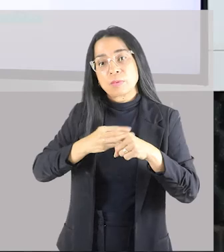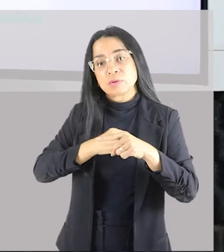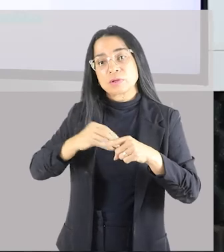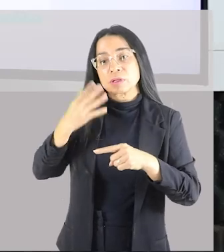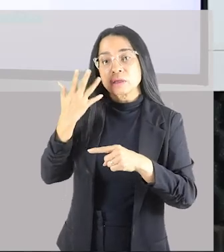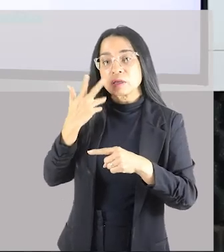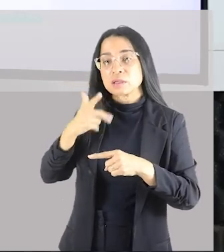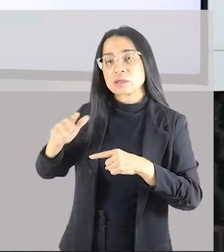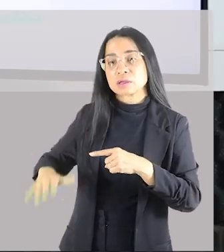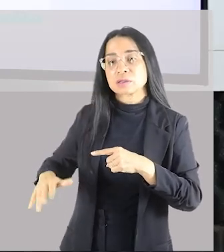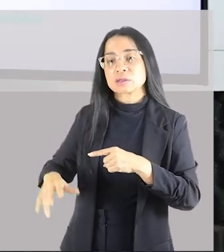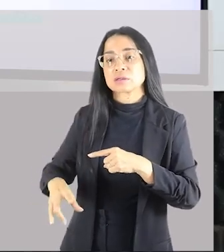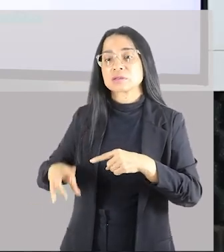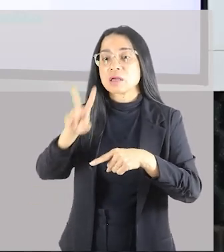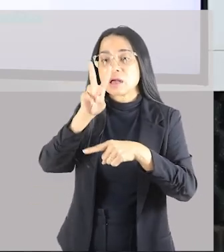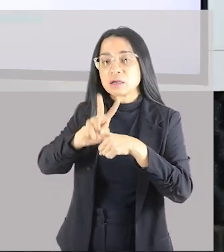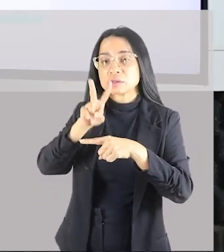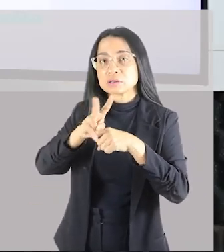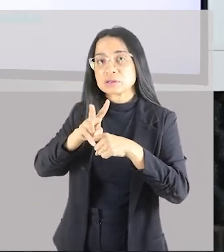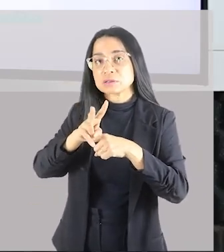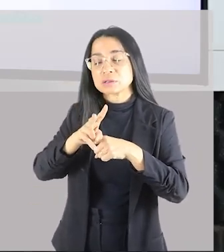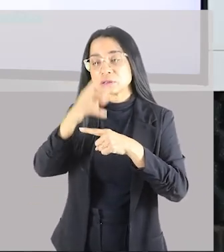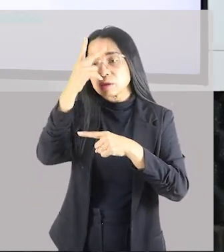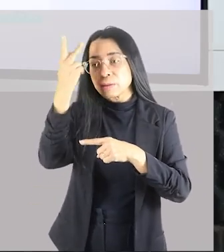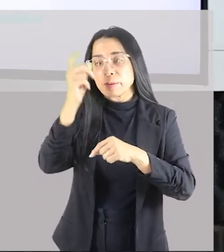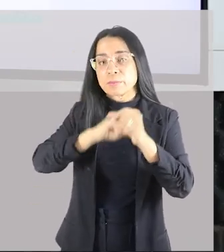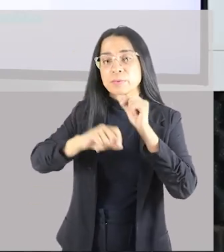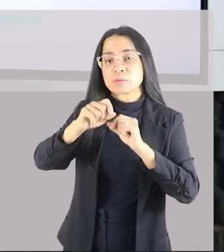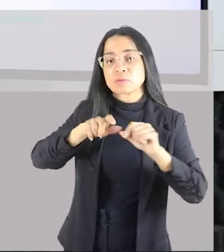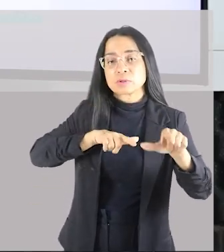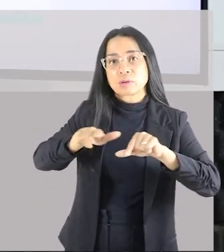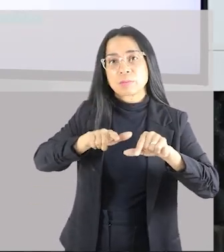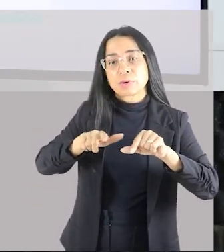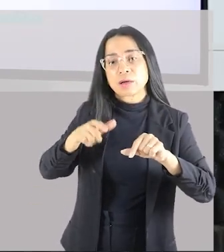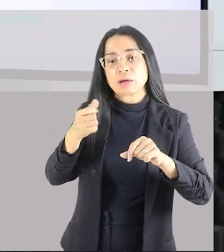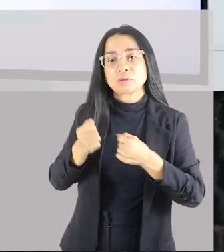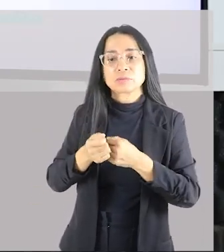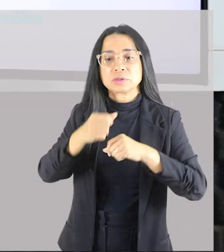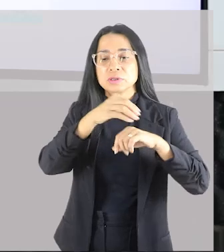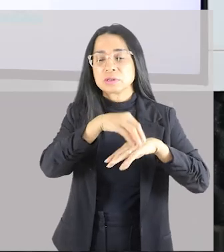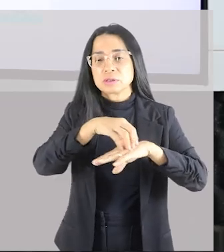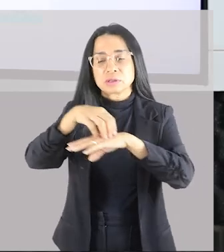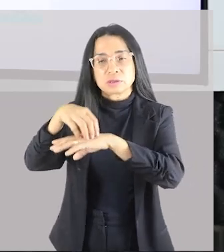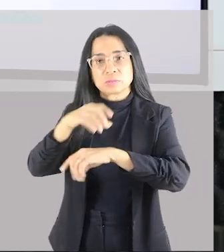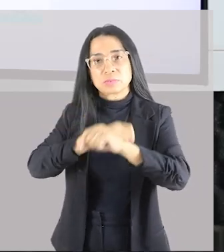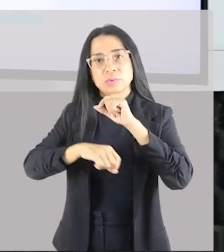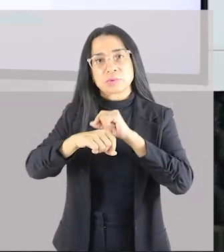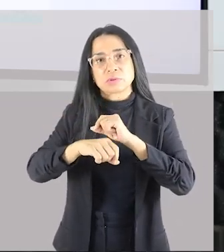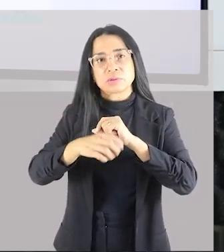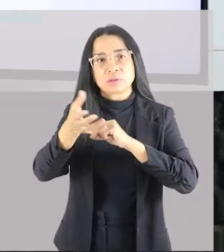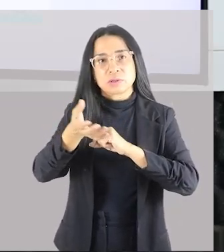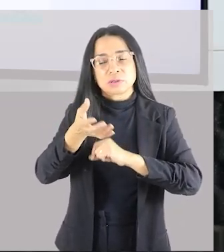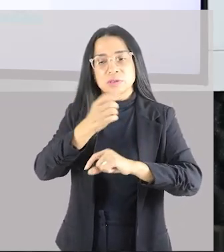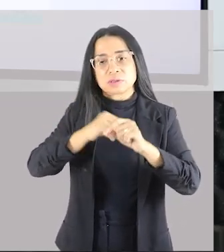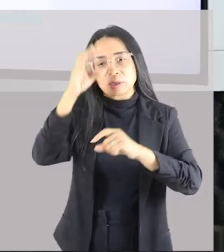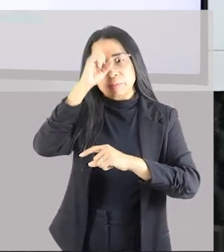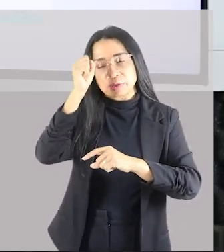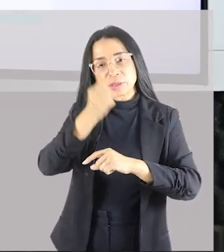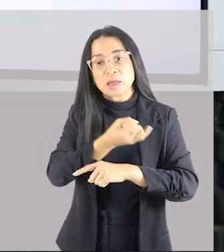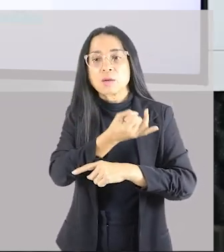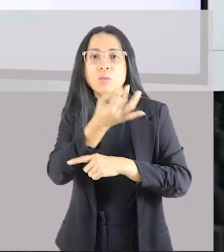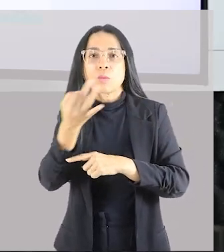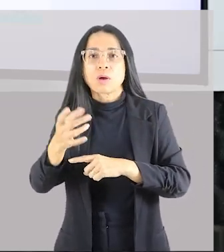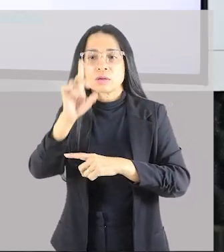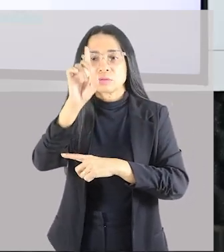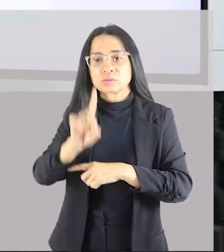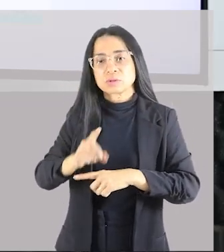infância, assistência aos desamparados, trabalho e esporte. Se você quiser aprender quais são esses direitos sociais, basta